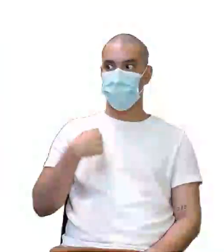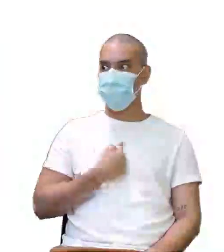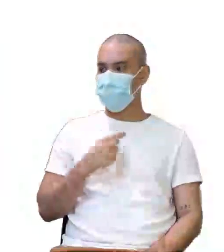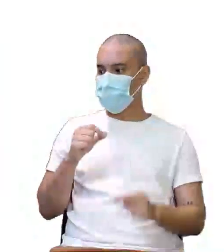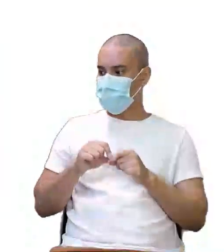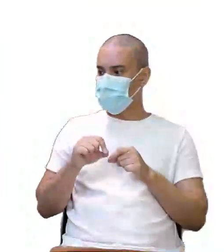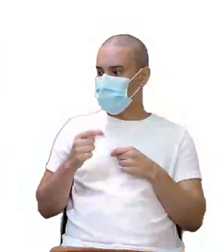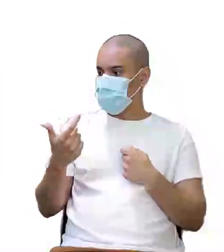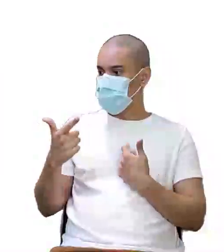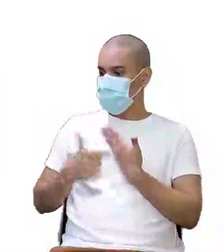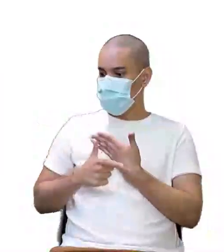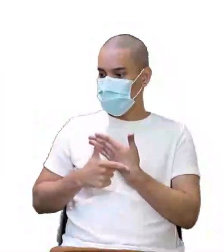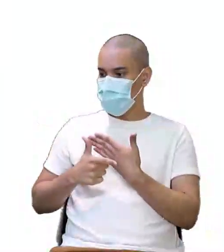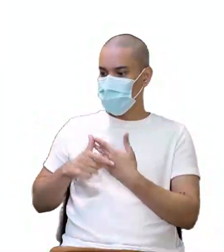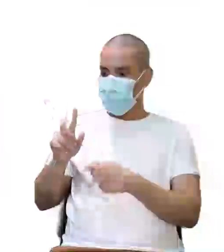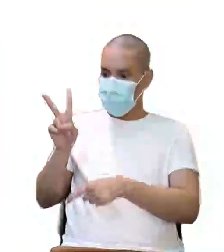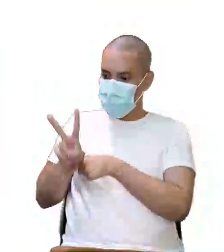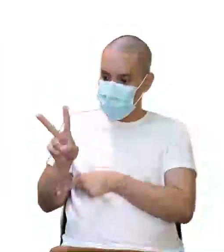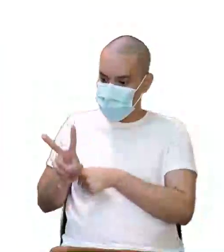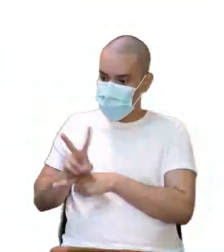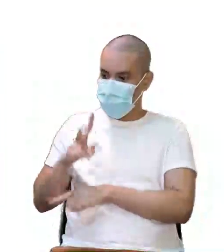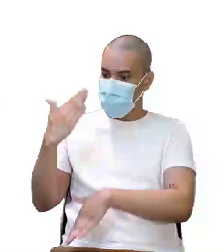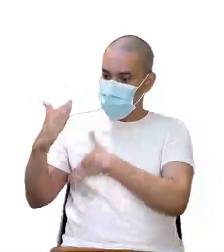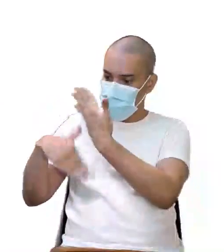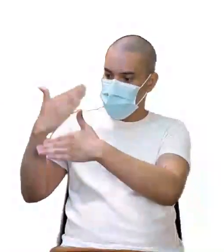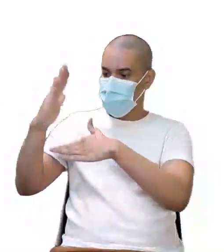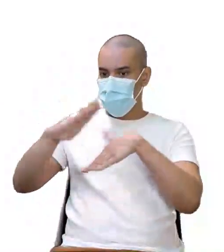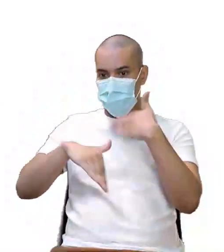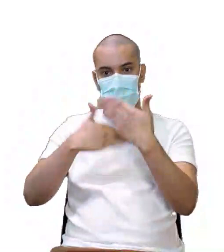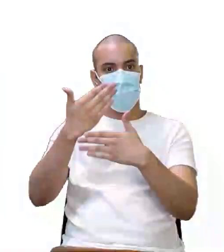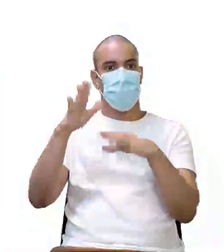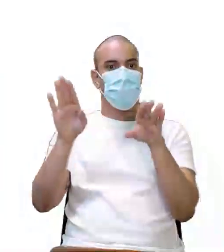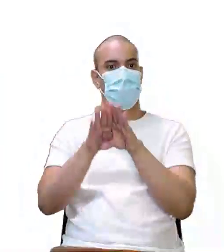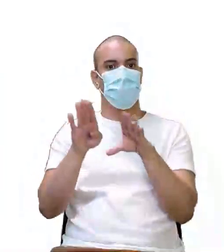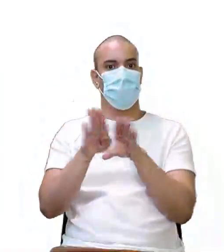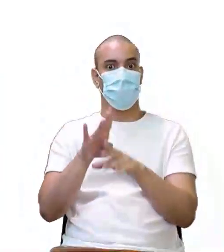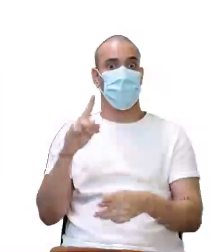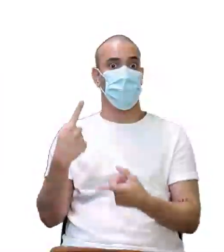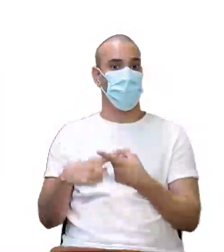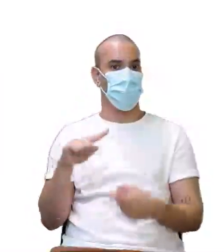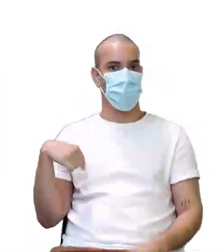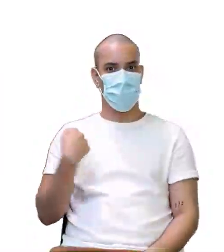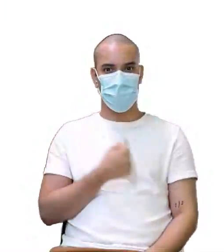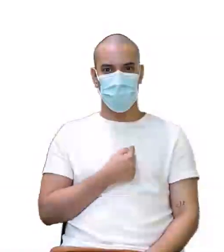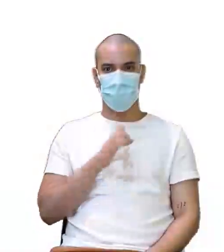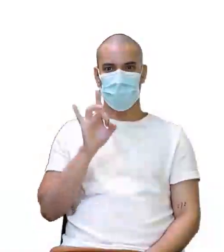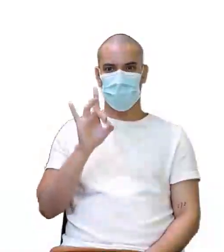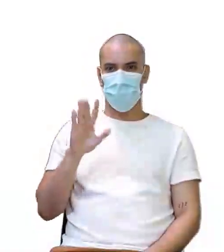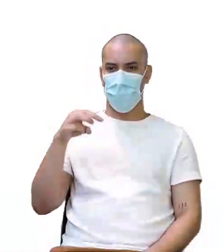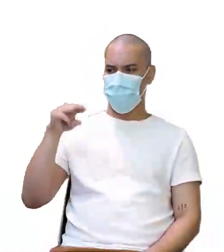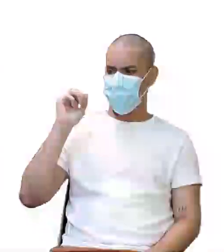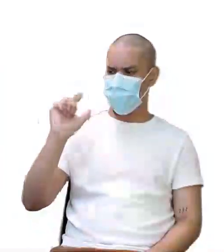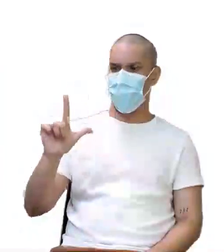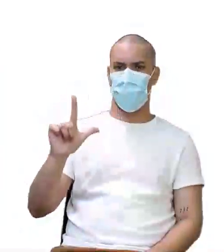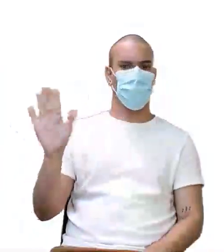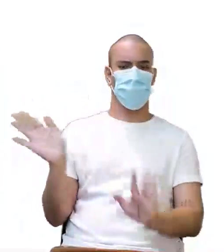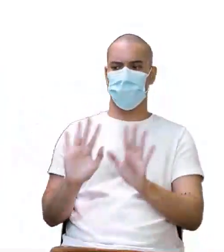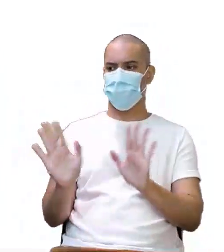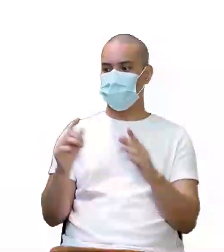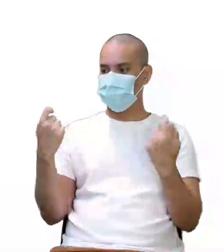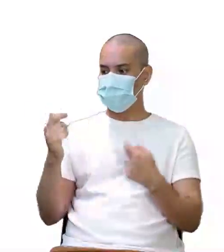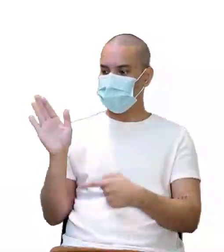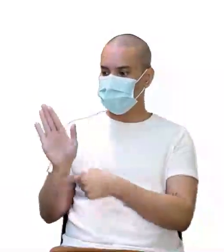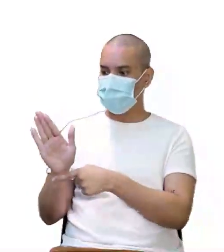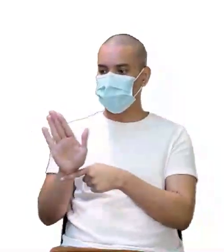ações de prevenção, né? Como está sugerindo aqui a resposta. Ação de prevenção, que tipos de ambiente, quando